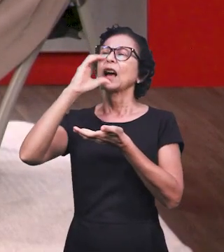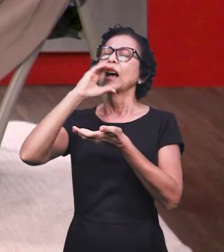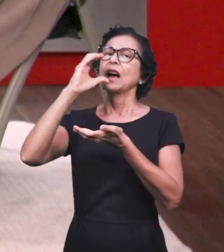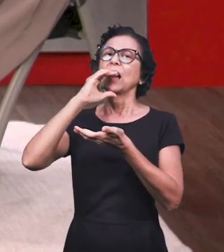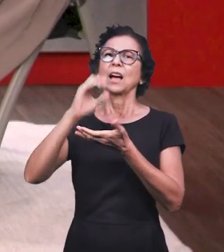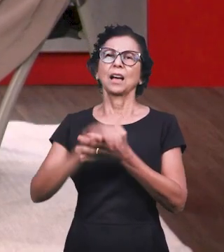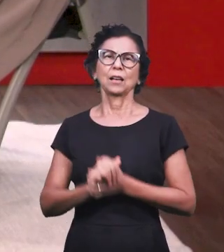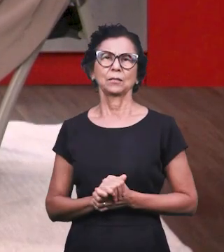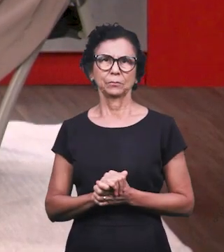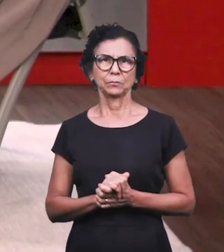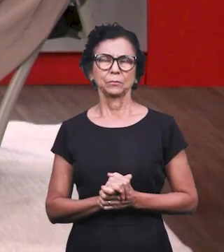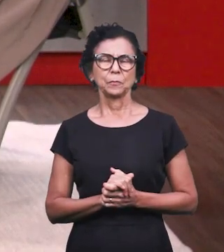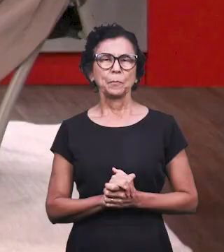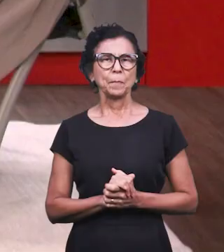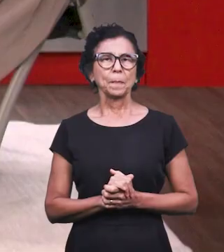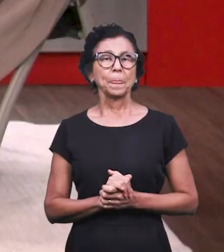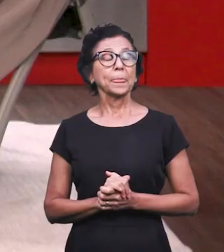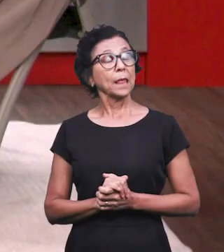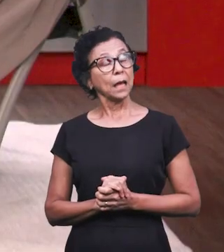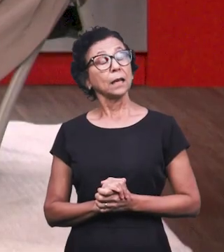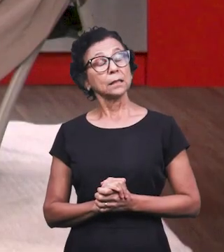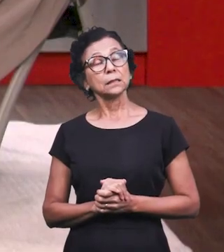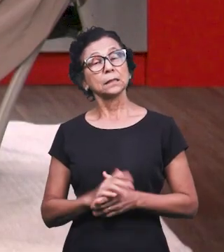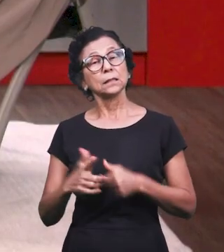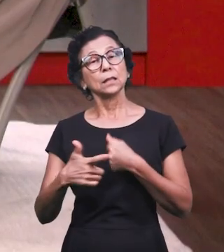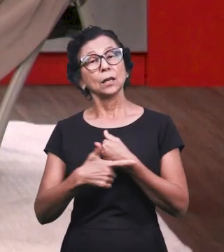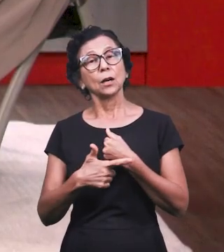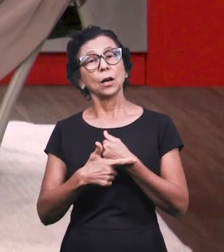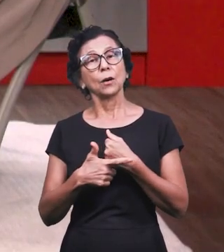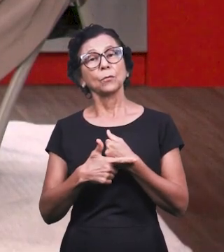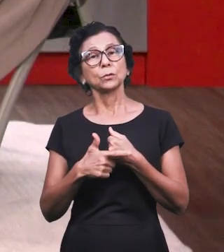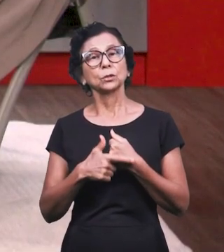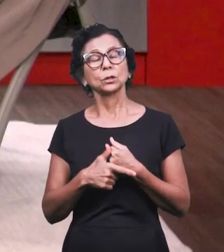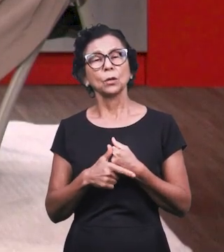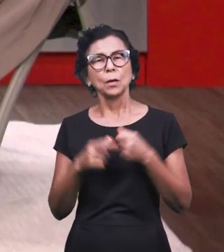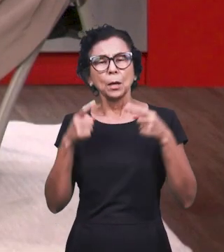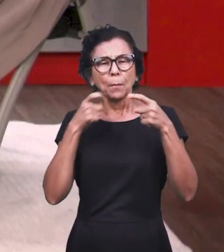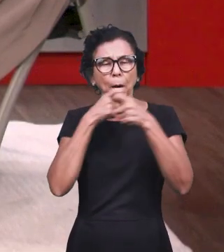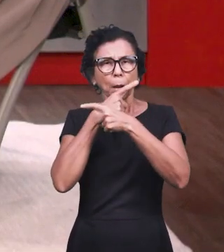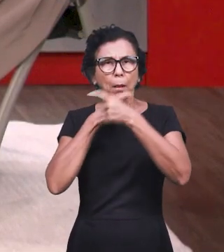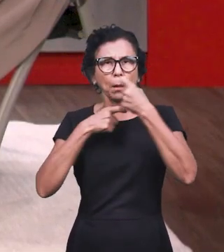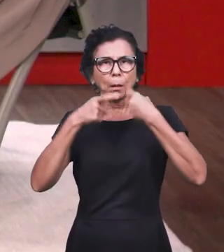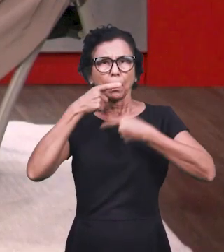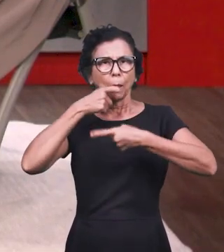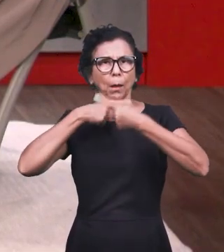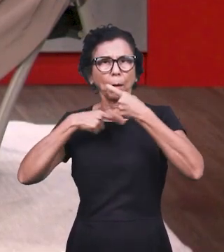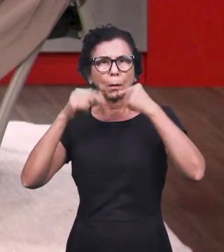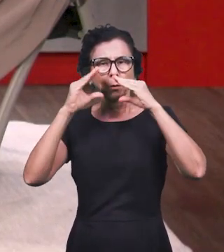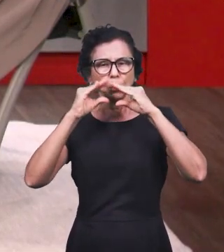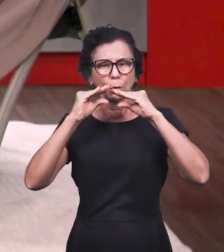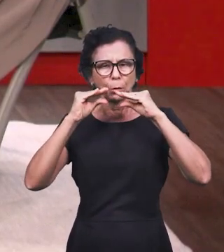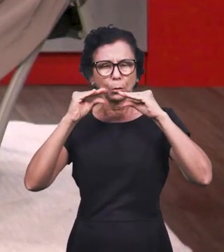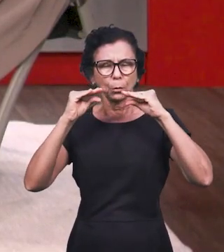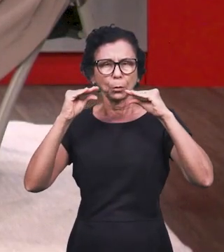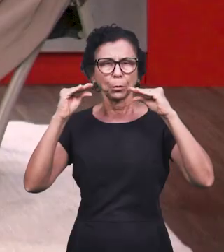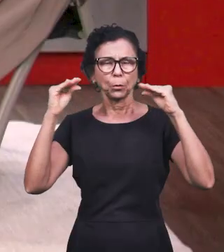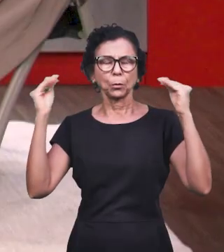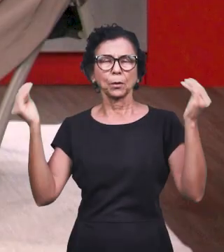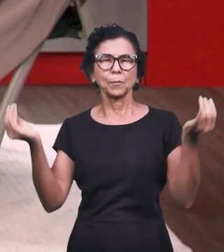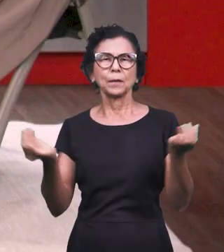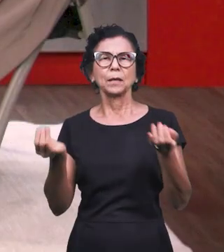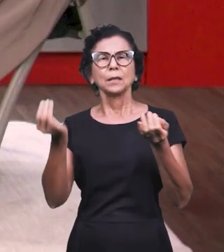isso? O enxaguante bucal, ele desempenha um papel de reduzir o número de bactérias ali, locais, né? Traz um